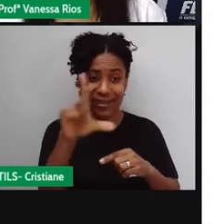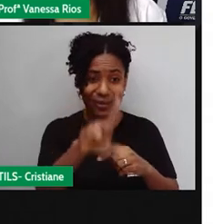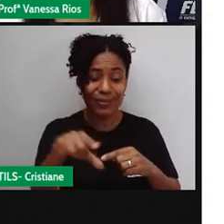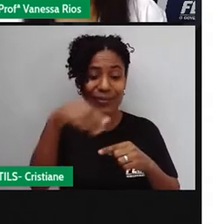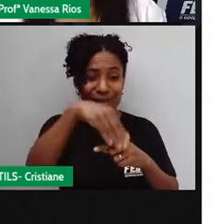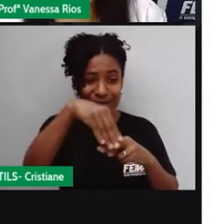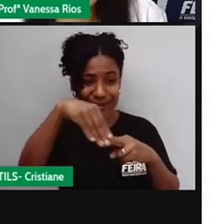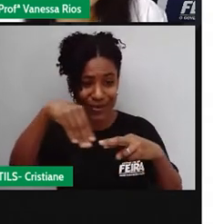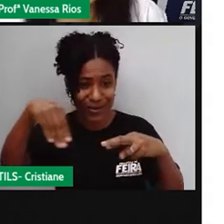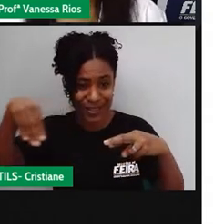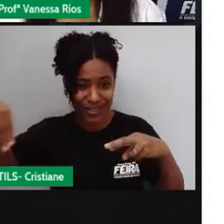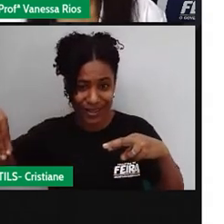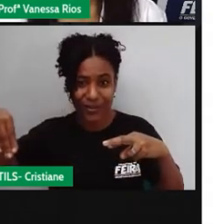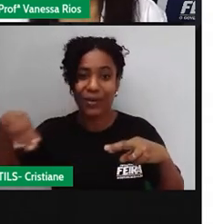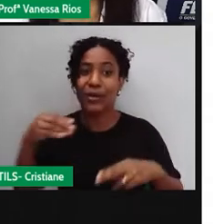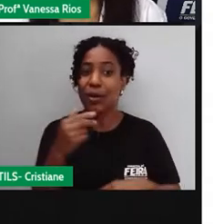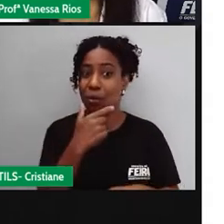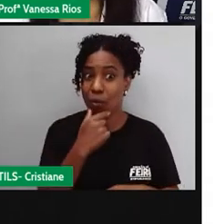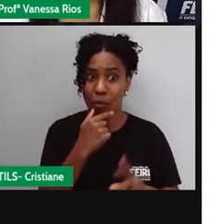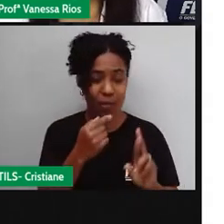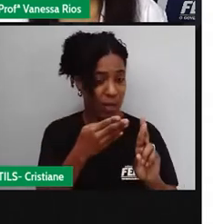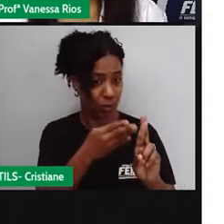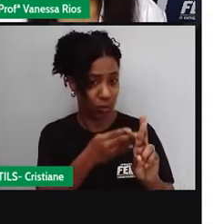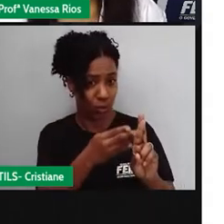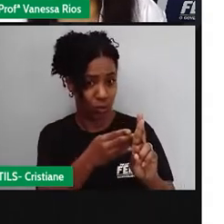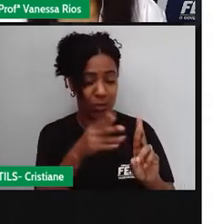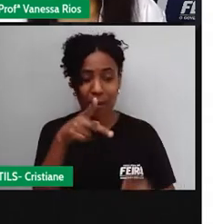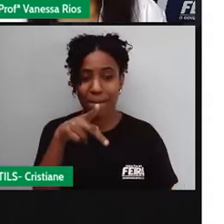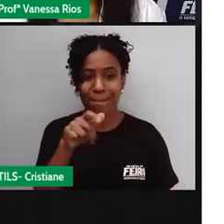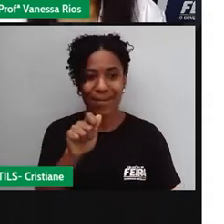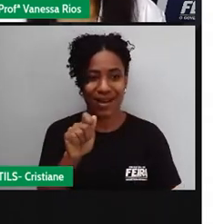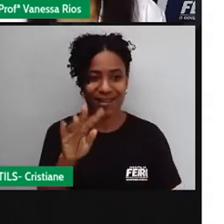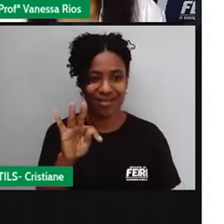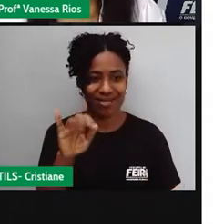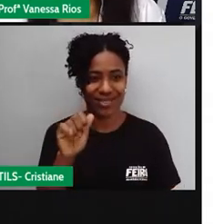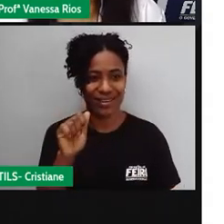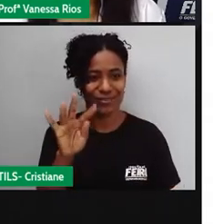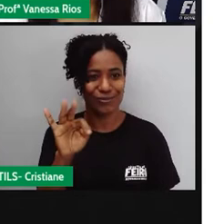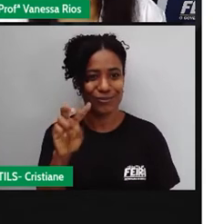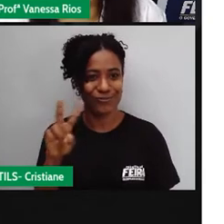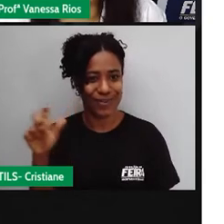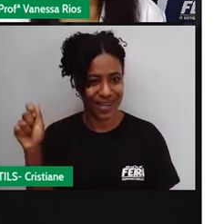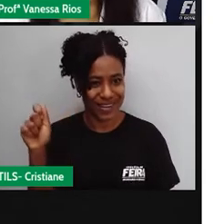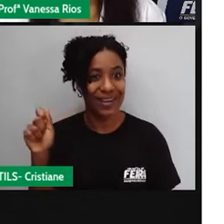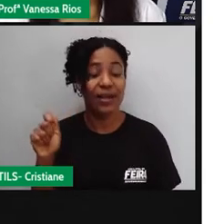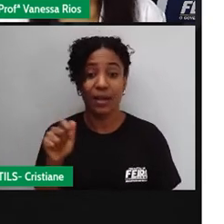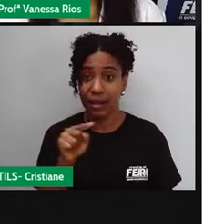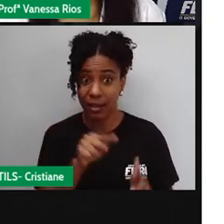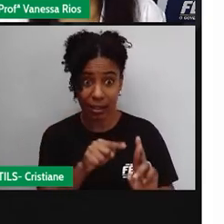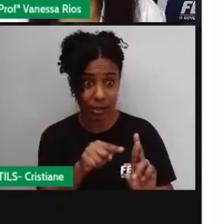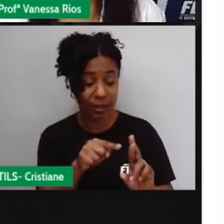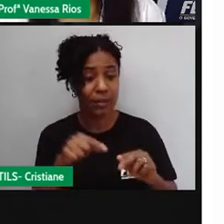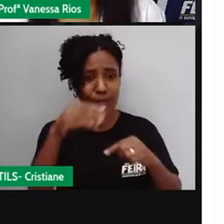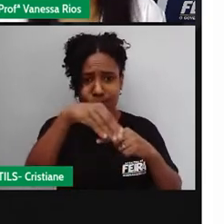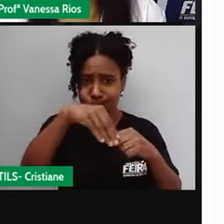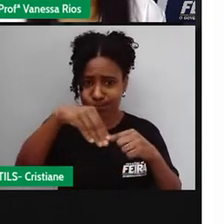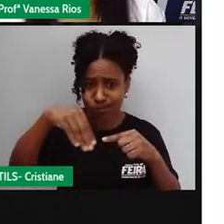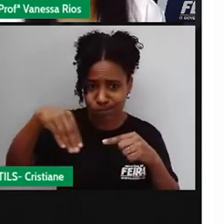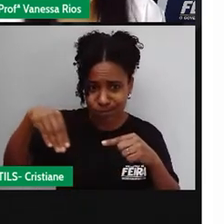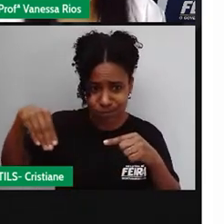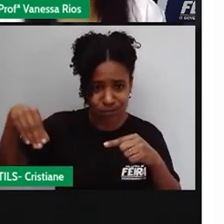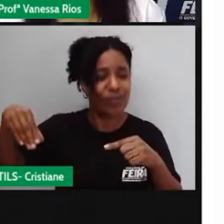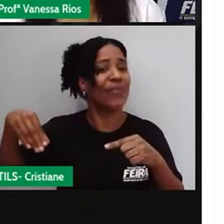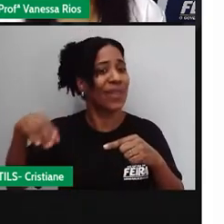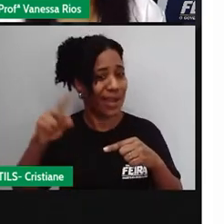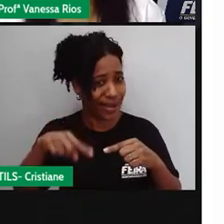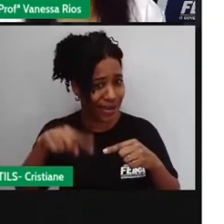escrita por Patativa do Açaré, que é um representante desse tipo de texto, né, desse gênero literário